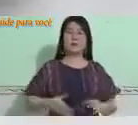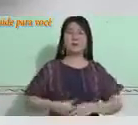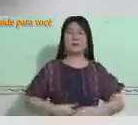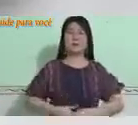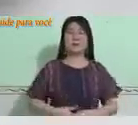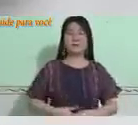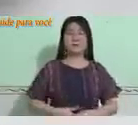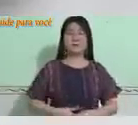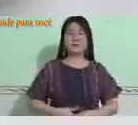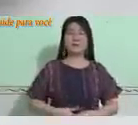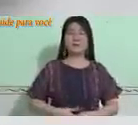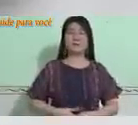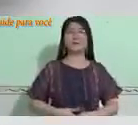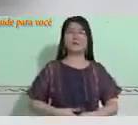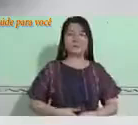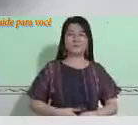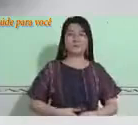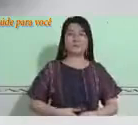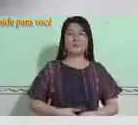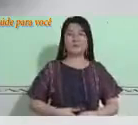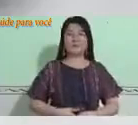ou dipirona.